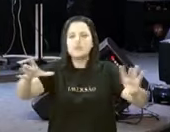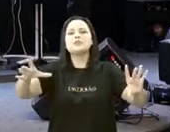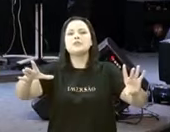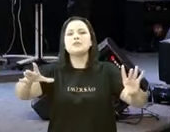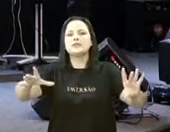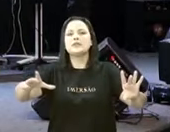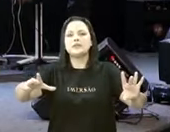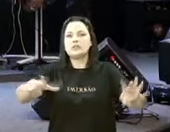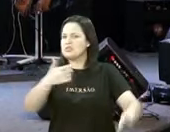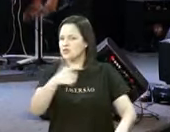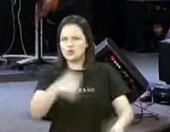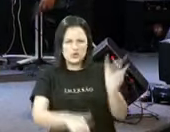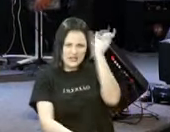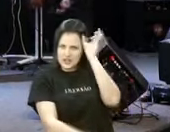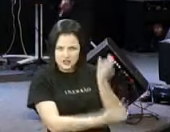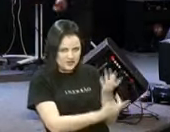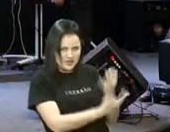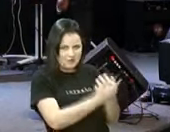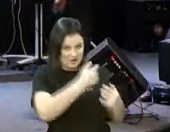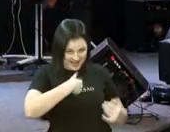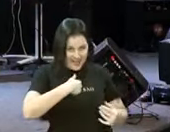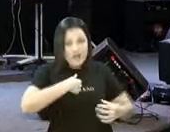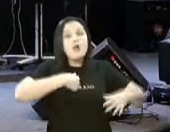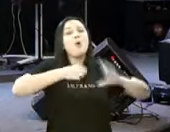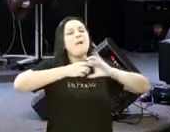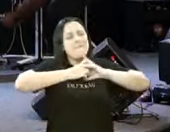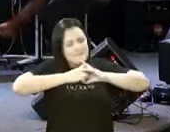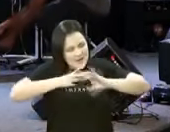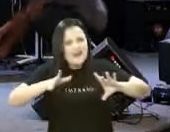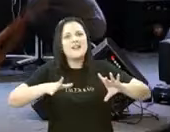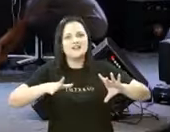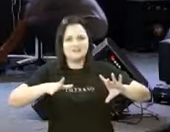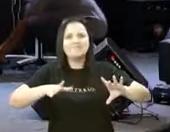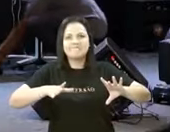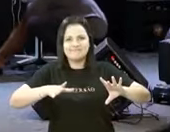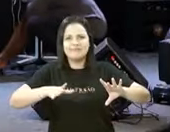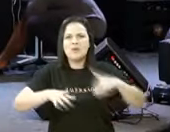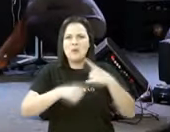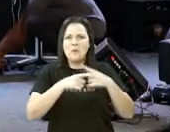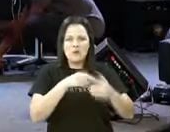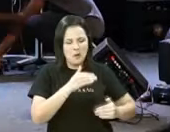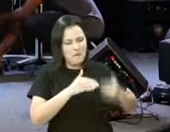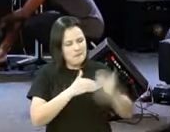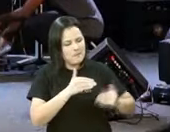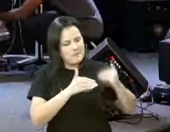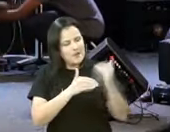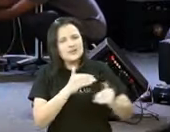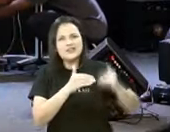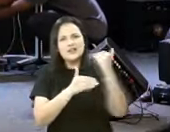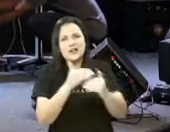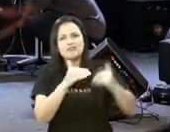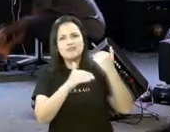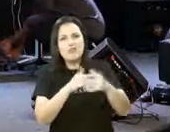Não é diabo, não são inimigos, fui eu mesmo. Porque este processo vai te levar ao